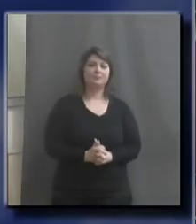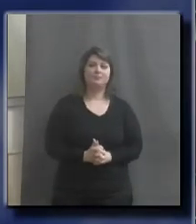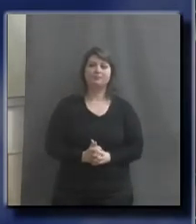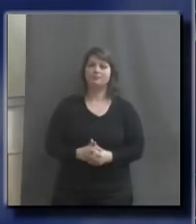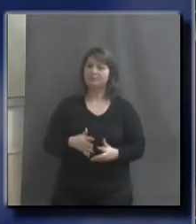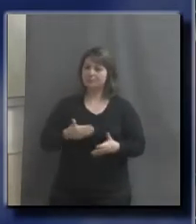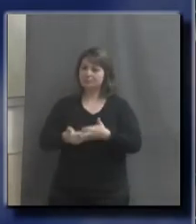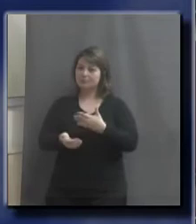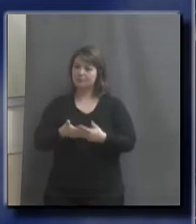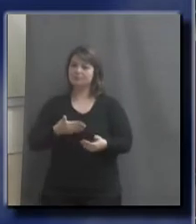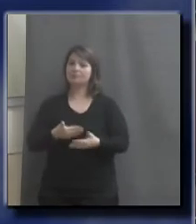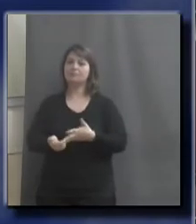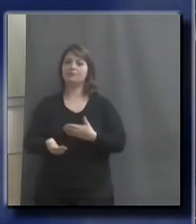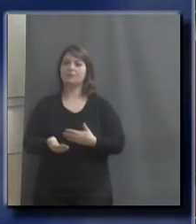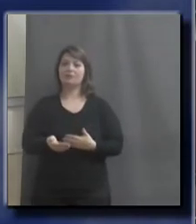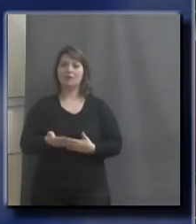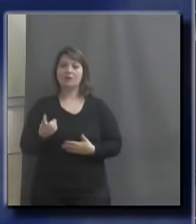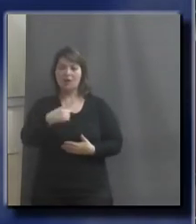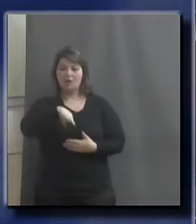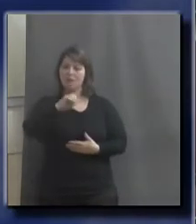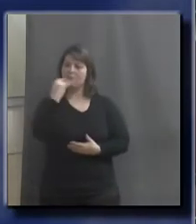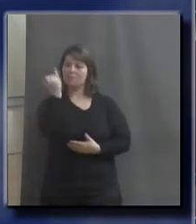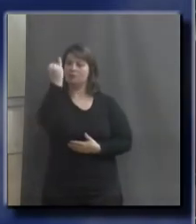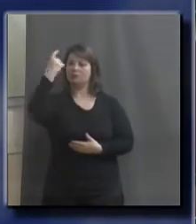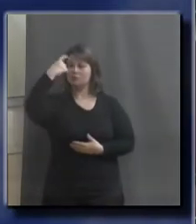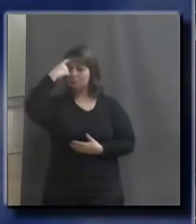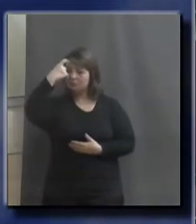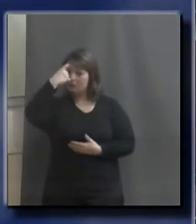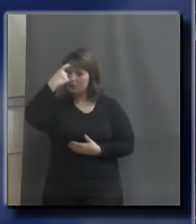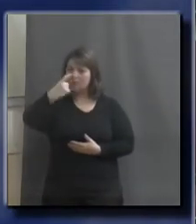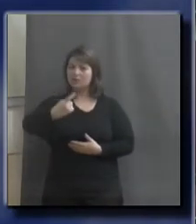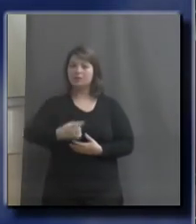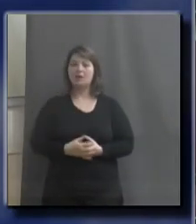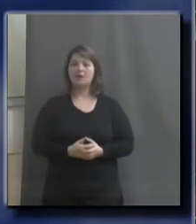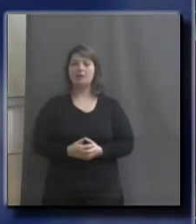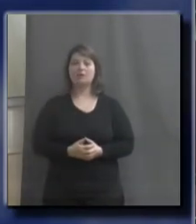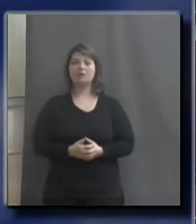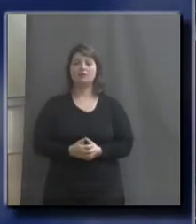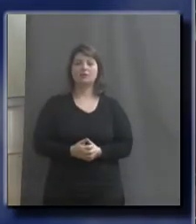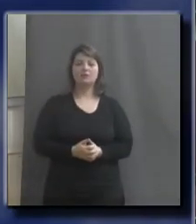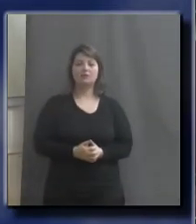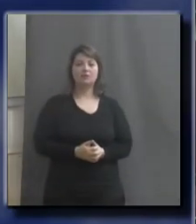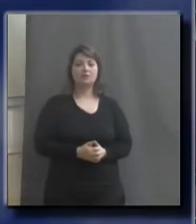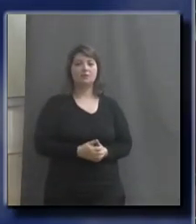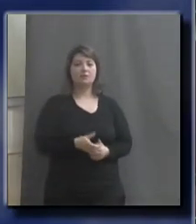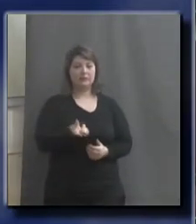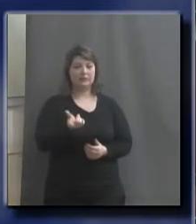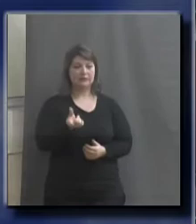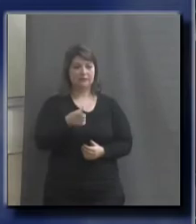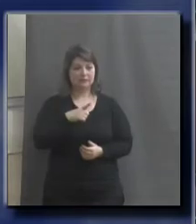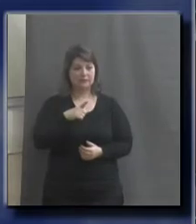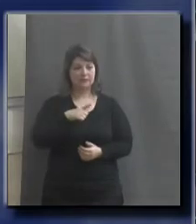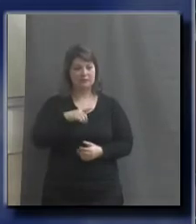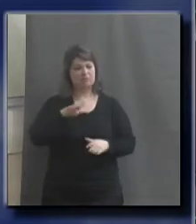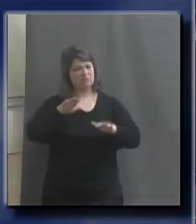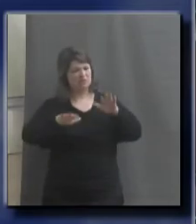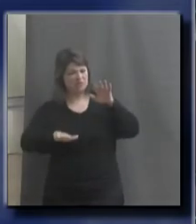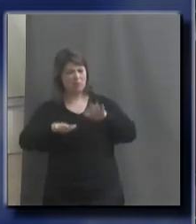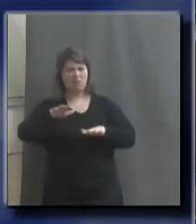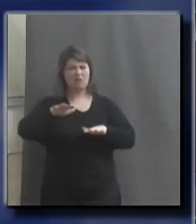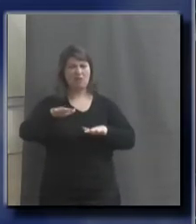de qualquer forma, acho que é fundamental a gente pensar nisso, né? Tem uma